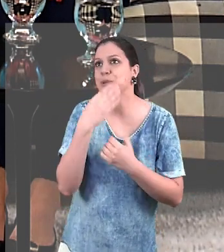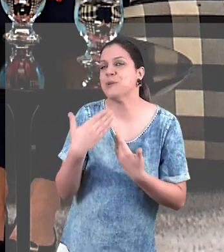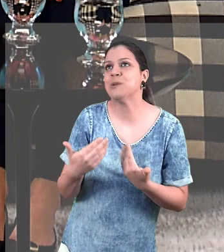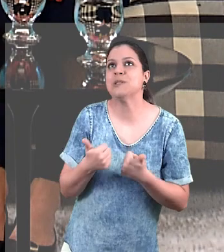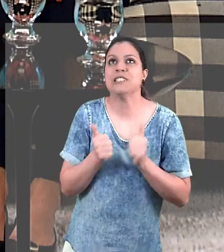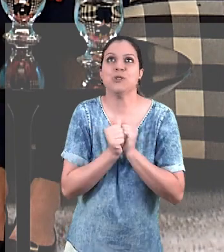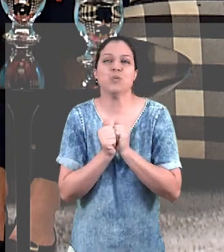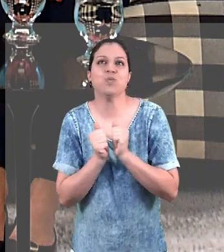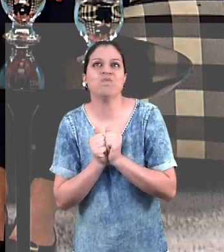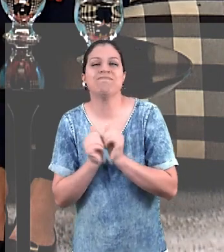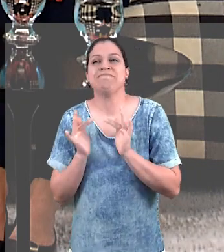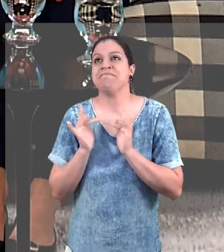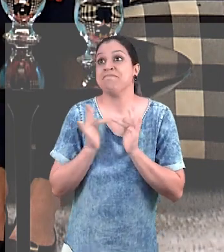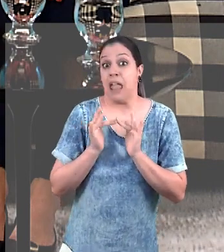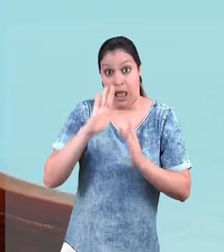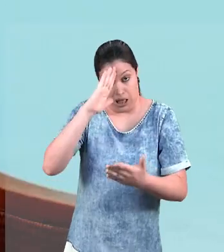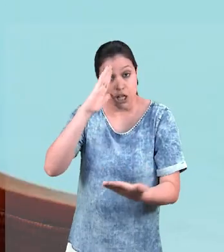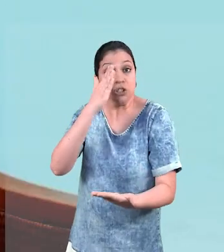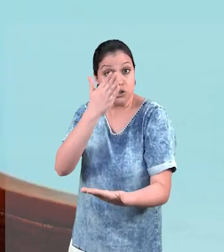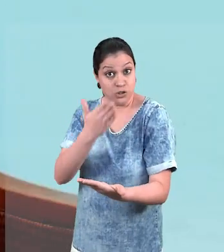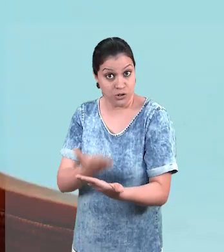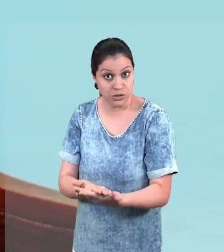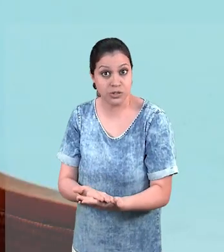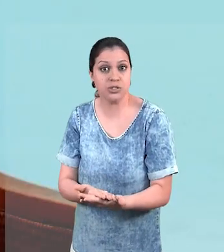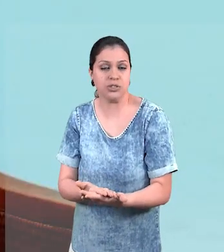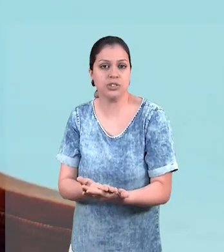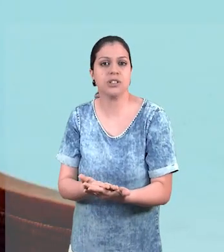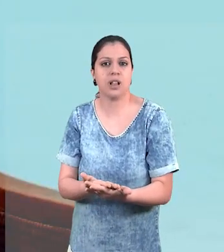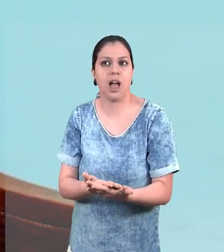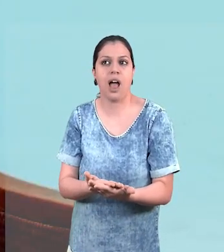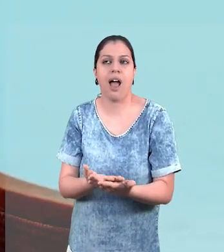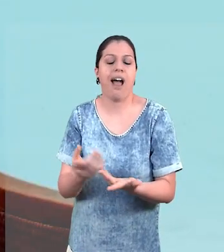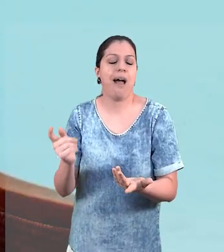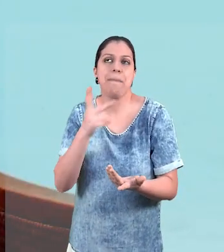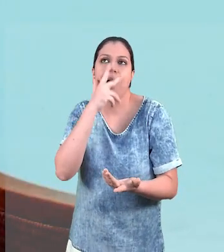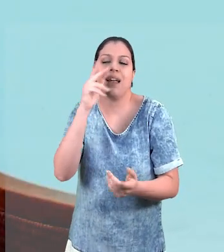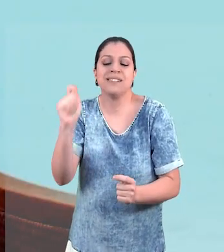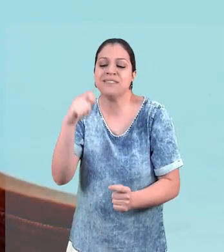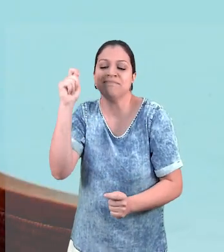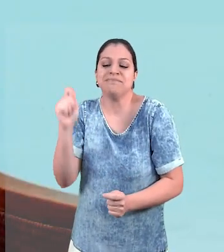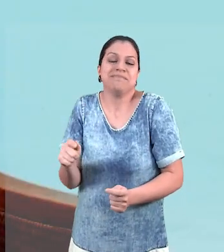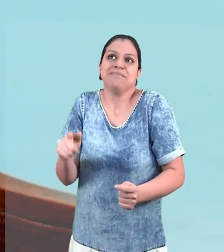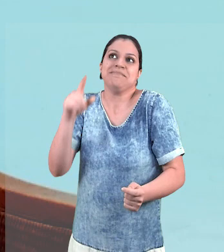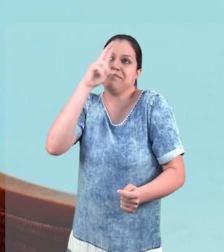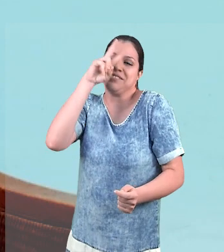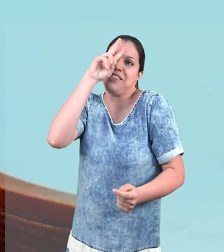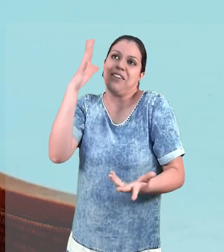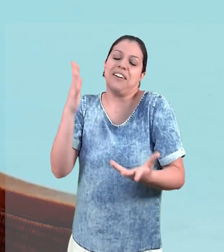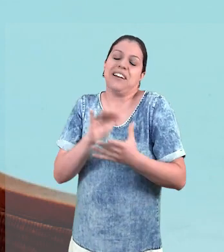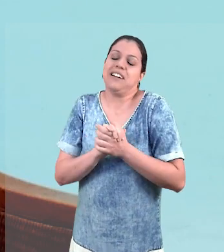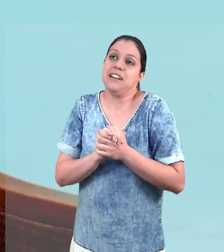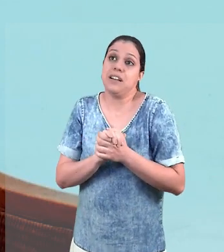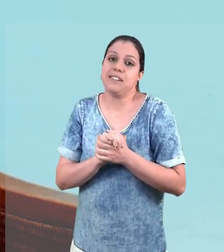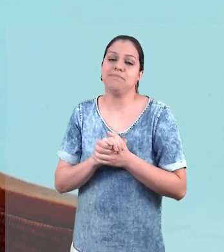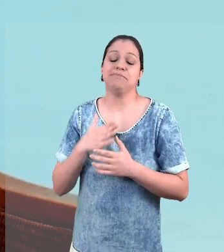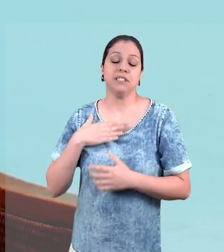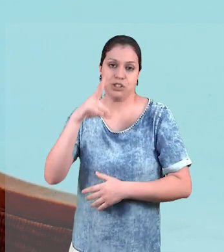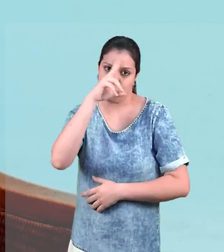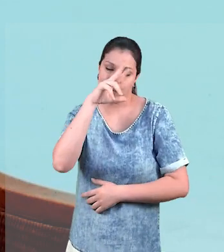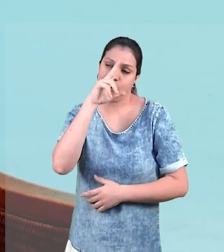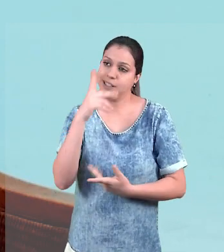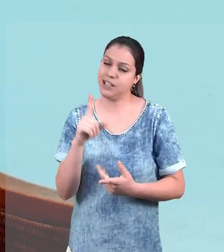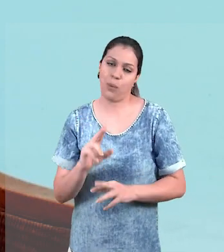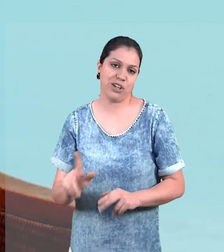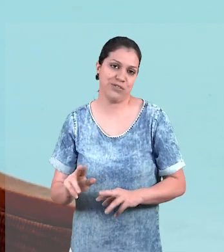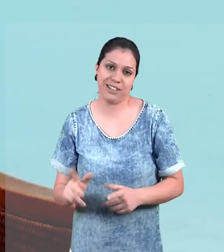relação. Muitas vezes ela acredita que naquele conto de fadas, e não foi diferente na minha